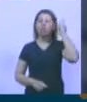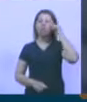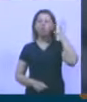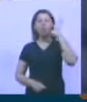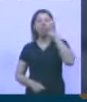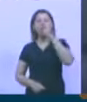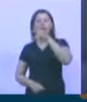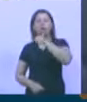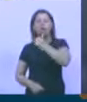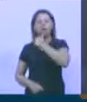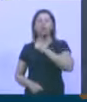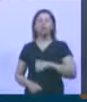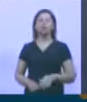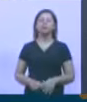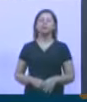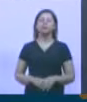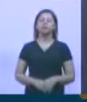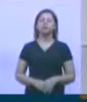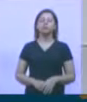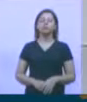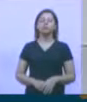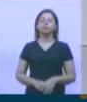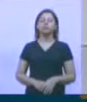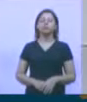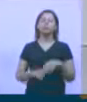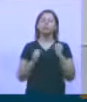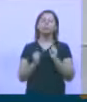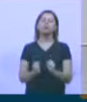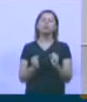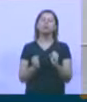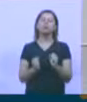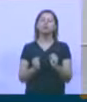tempo. It can be bad side effects. Pode ter